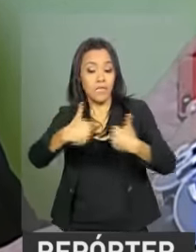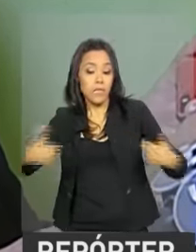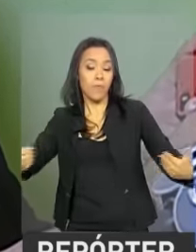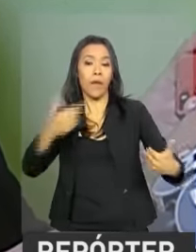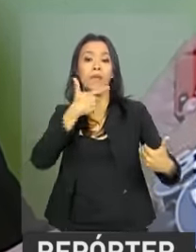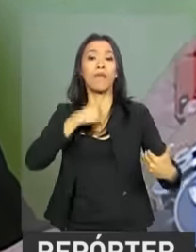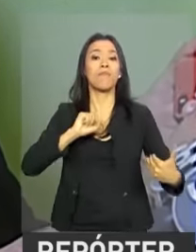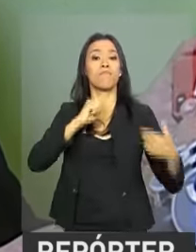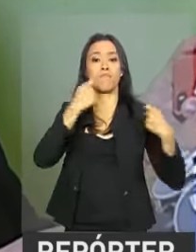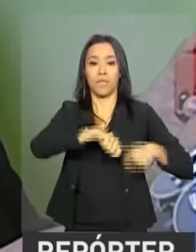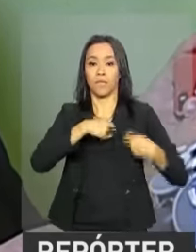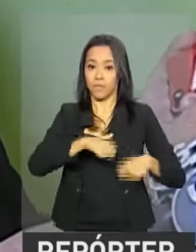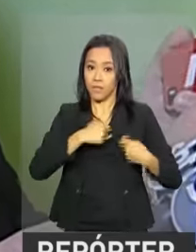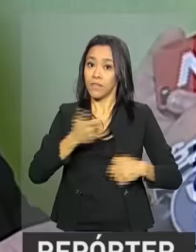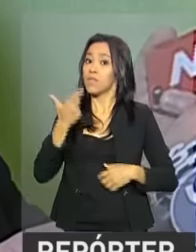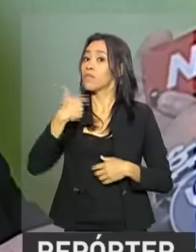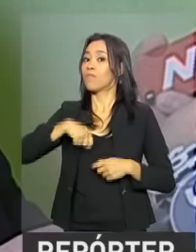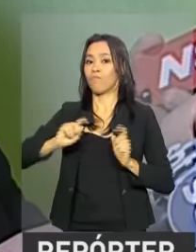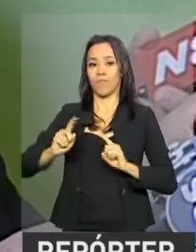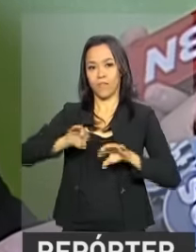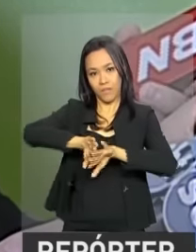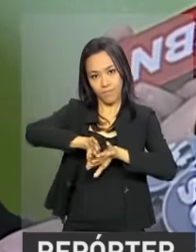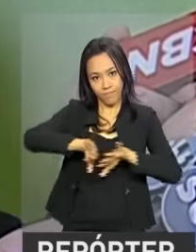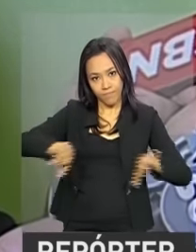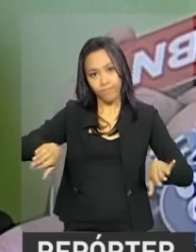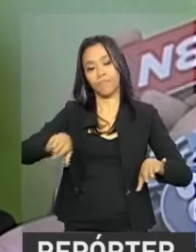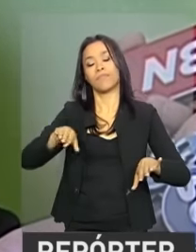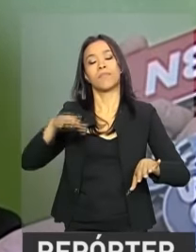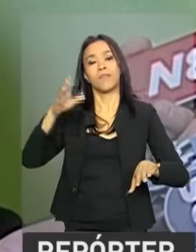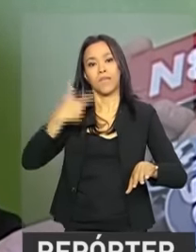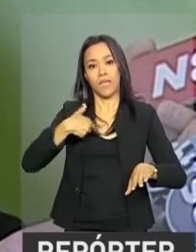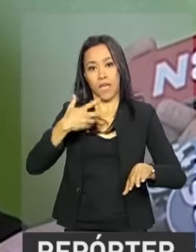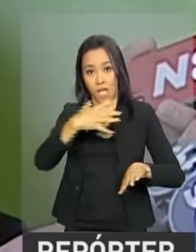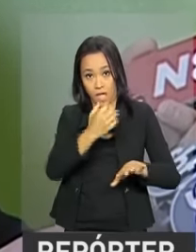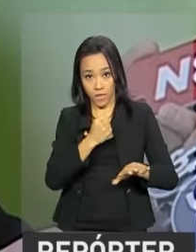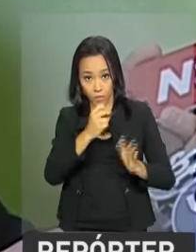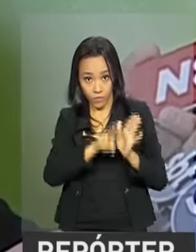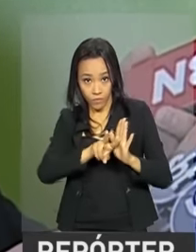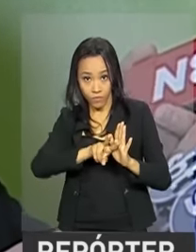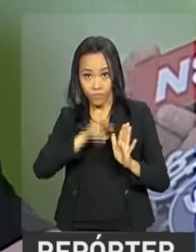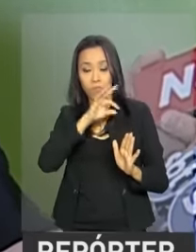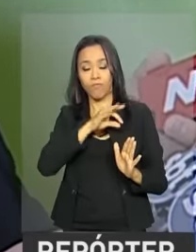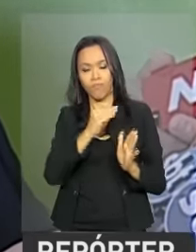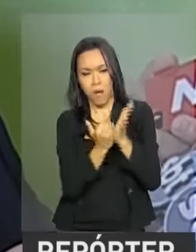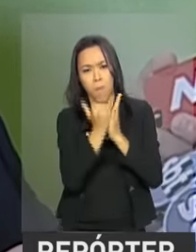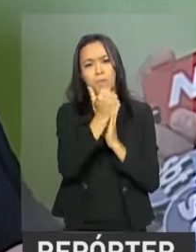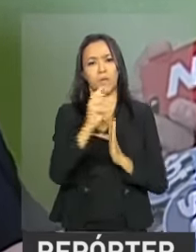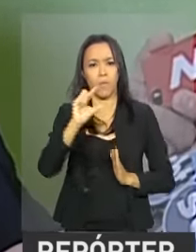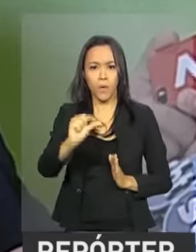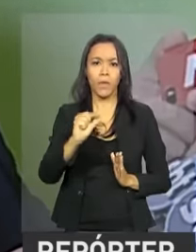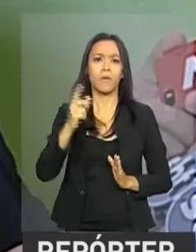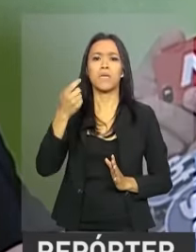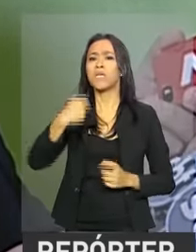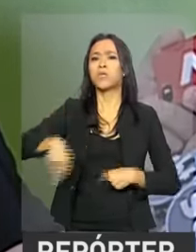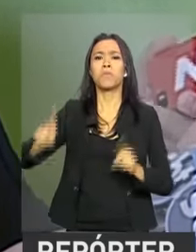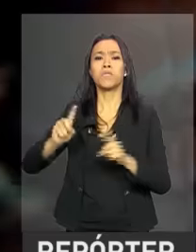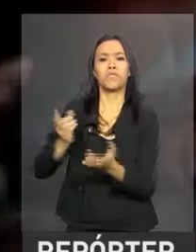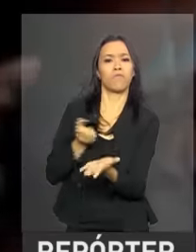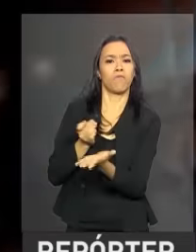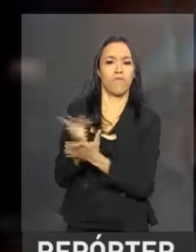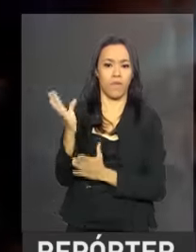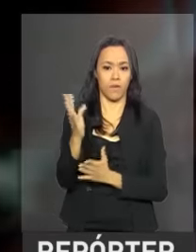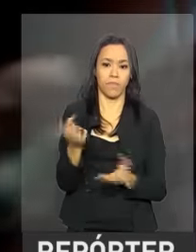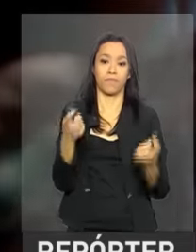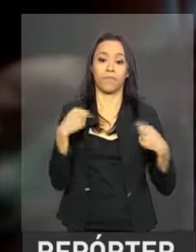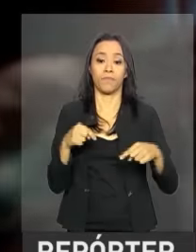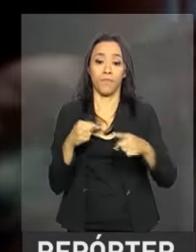precisam recebam e até recebam até um valor maior porque o recurso vai ficar no programa e aqueles que não precisam fiquem fora